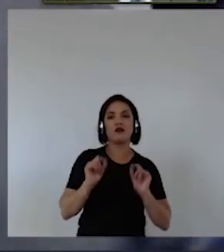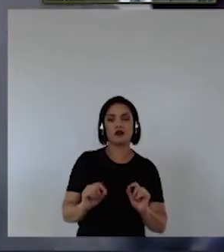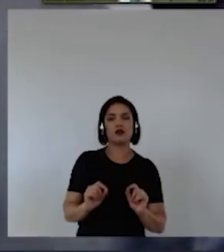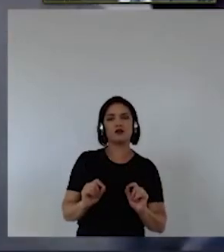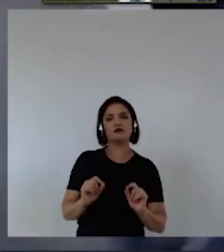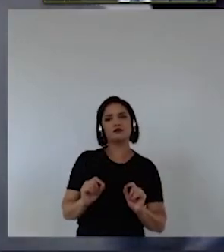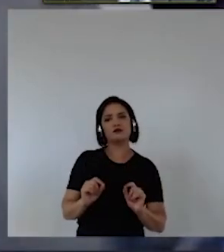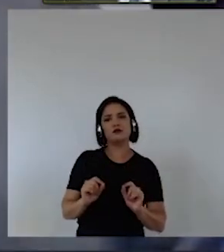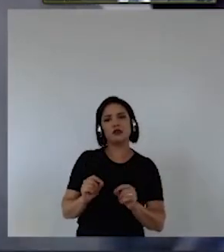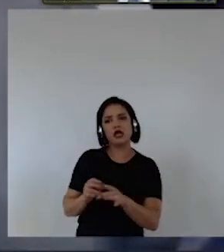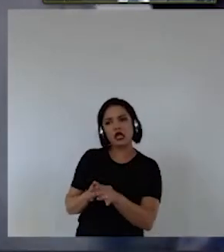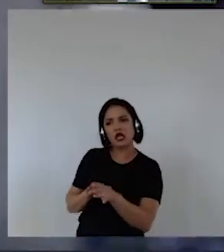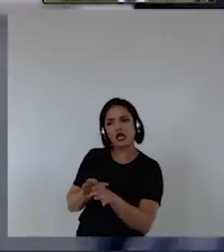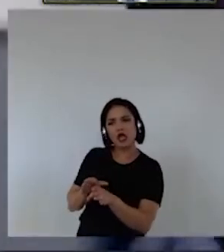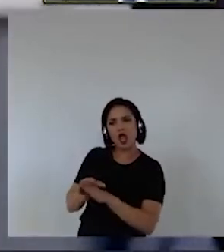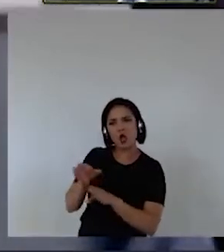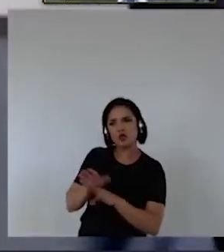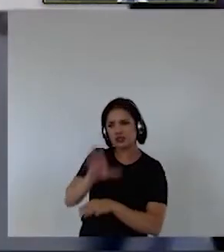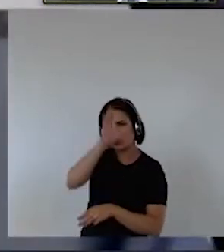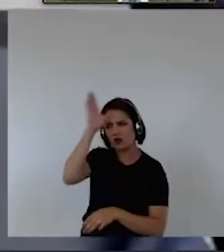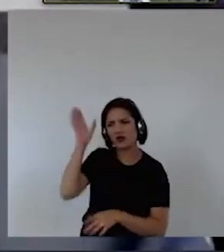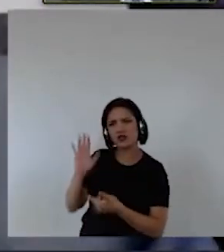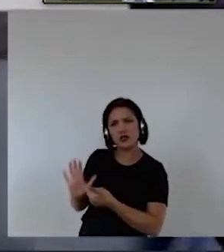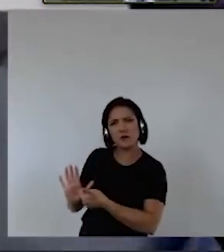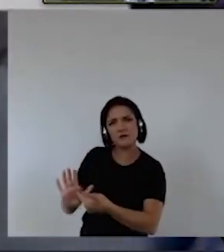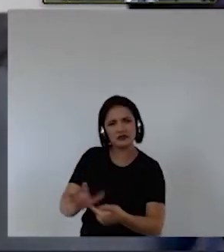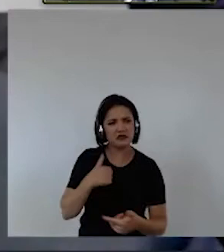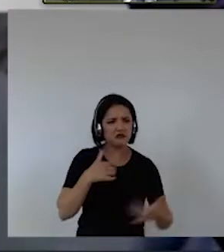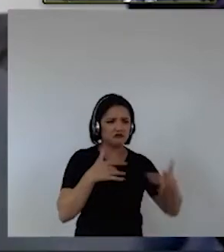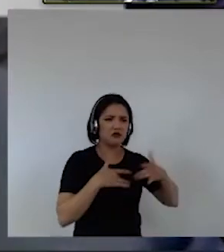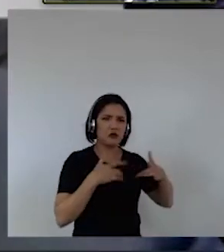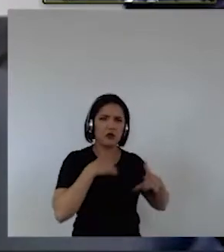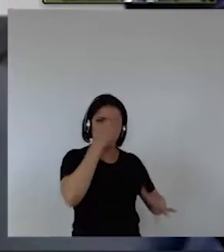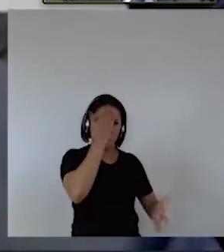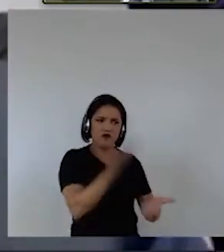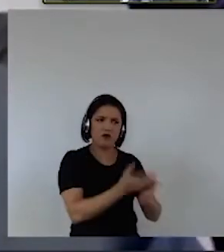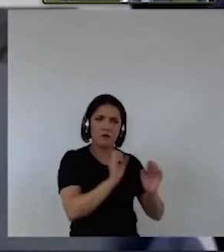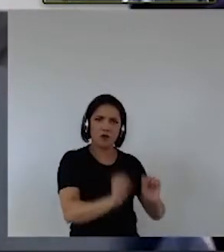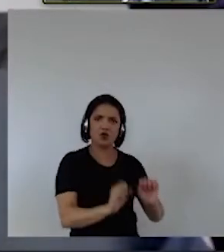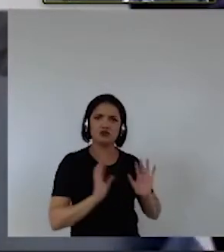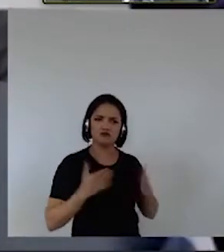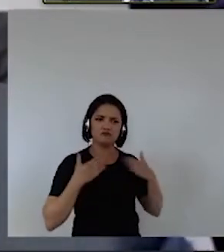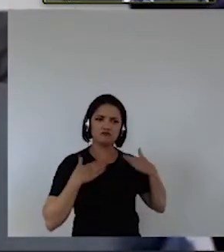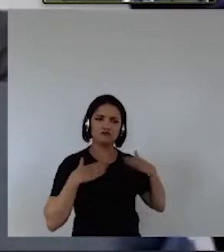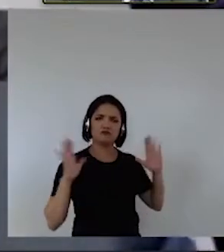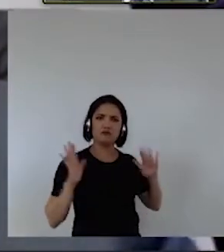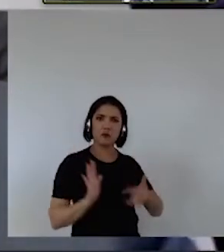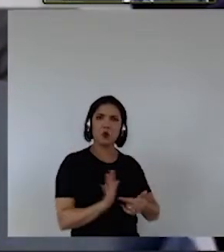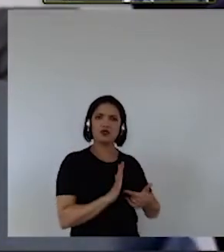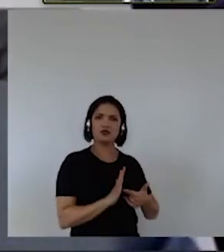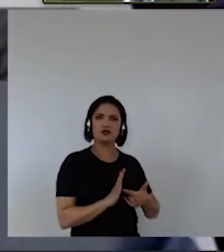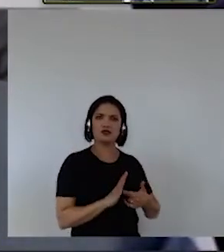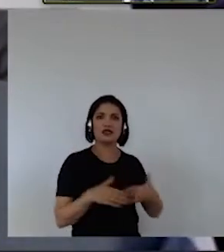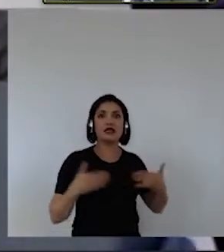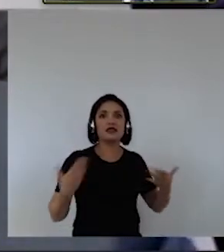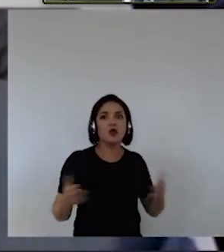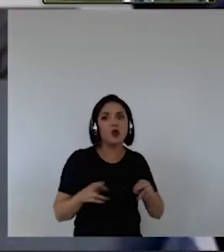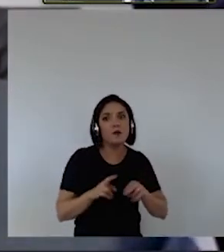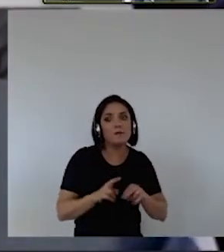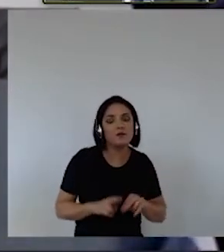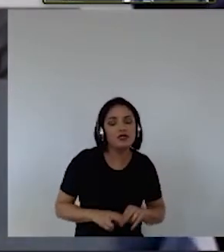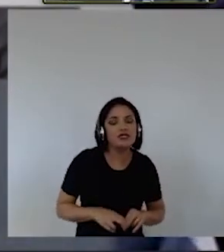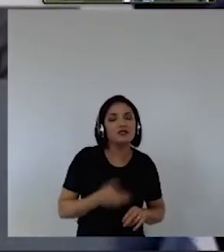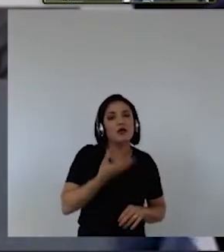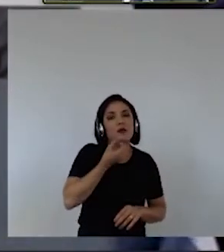a mostrar que está agindo de boa-fé. E aí eu faço o último comentário, que é o nosso primo-irmão, a mediação. A gente brinca que a arbitragem